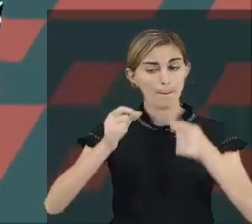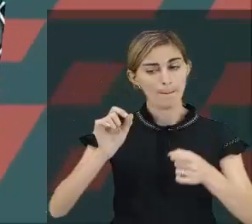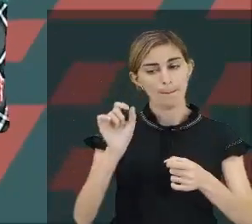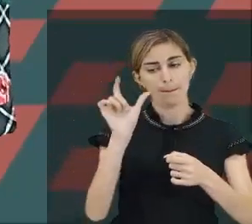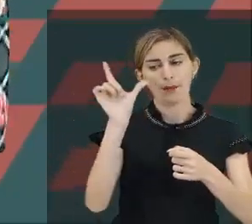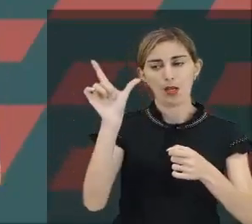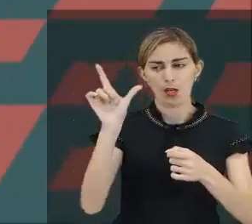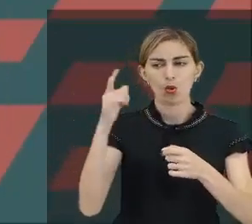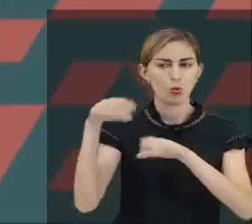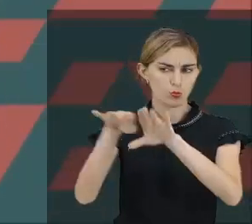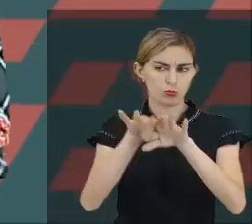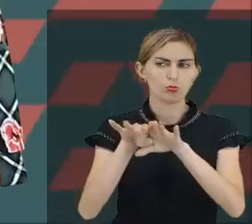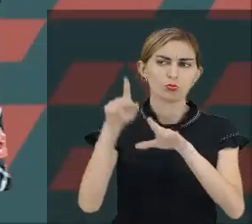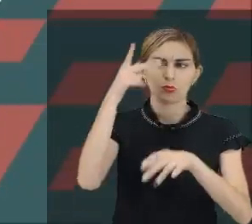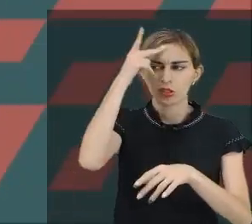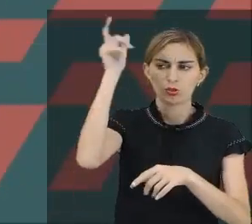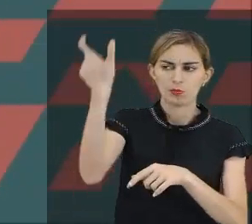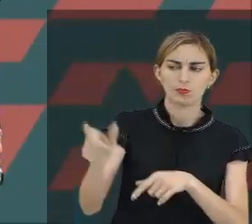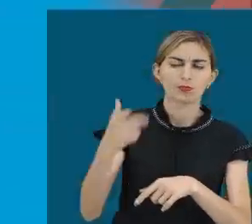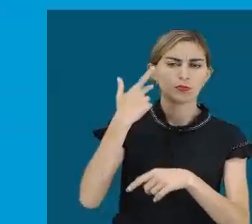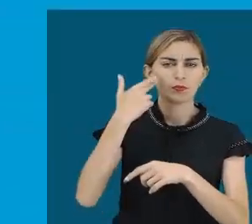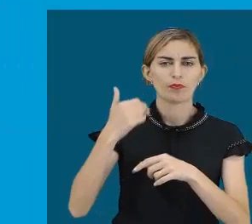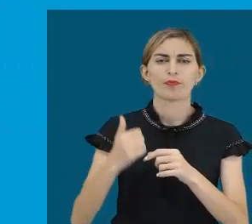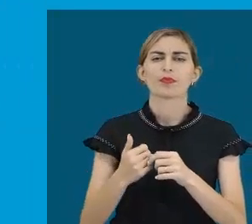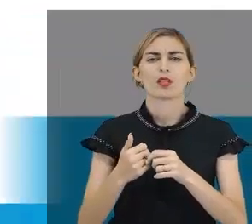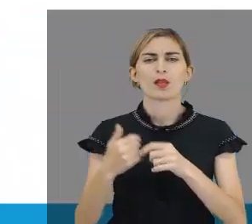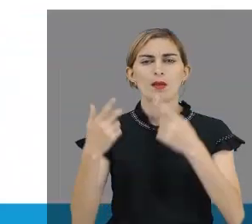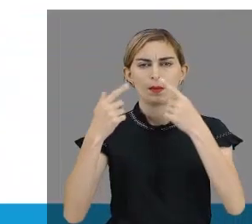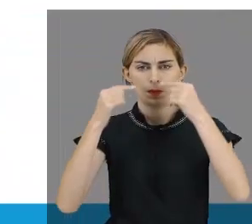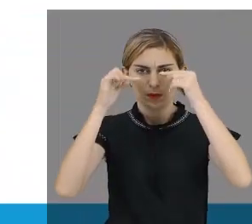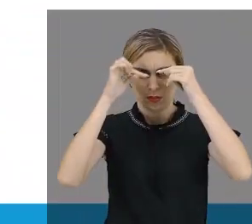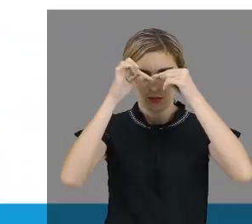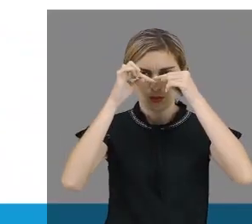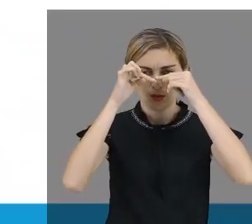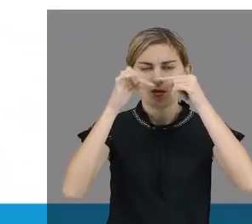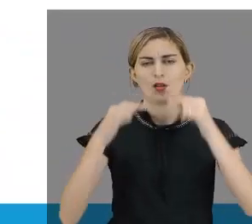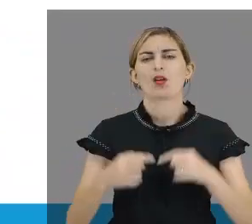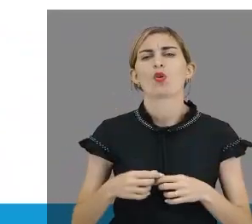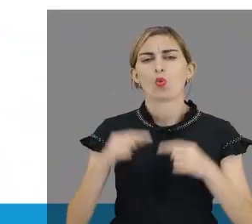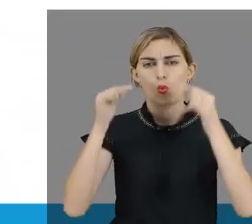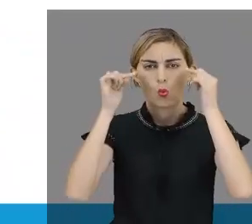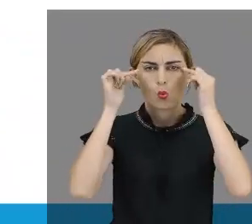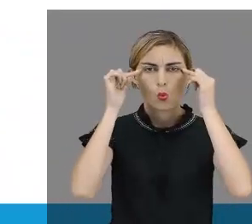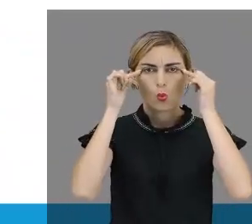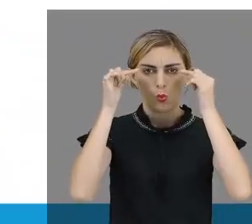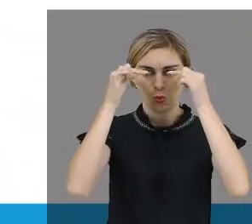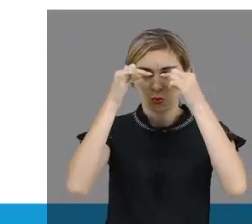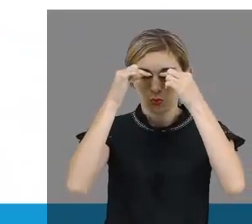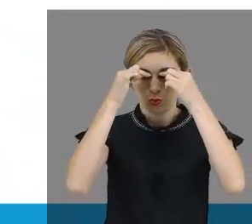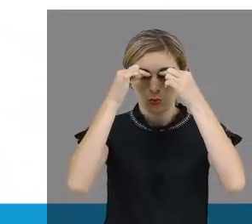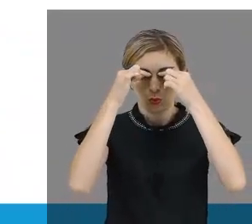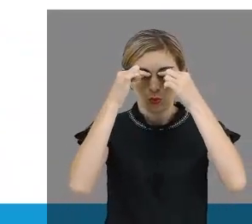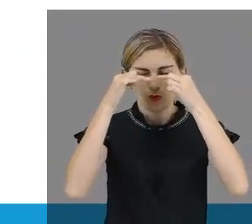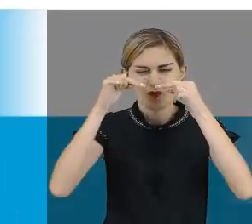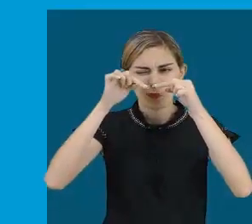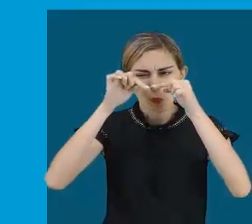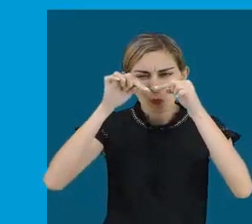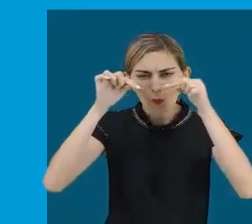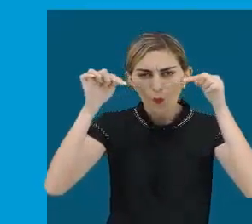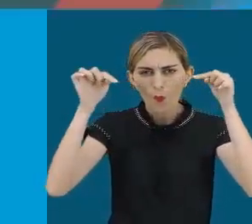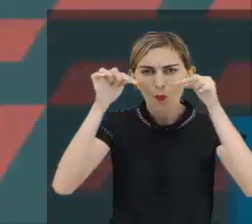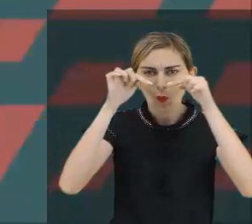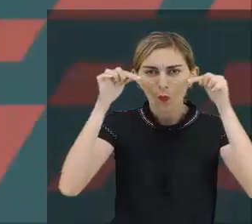anatomicamente maior do que na gente. Vocês podem perceber. O epicanto, que é a prega cutânea no canto interno do